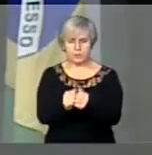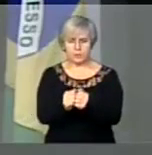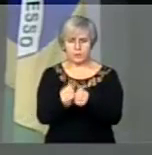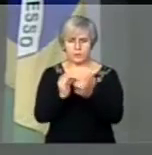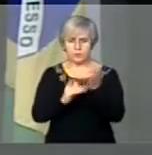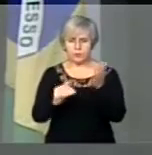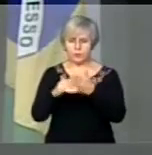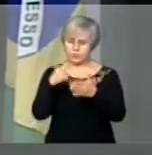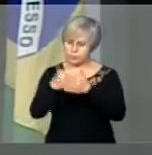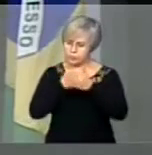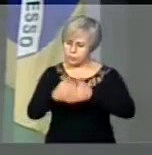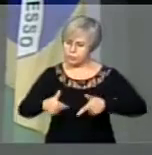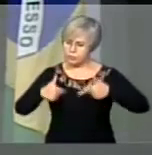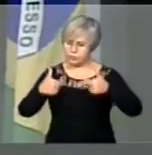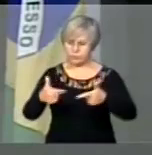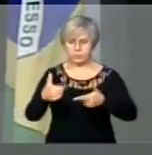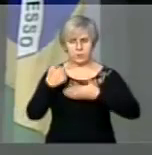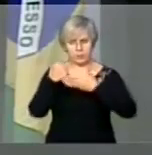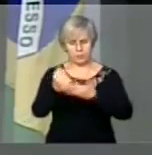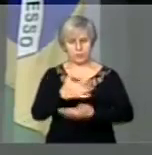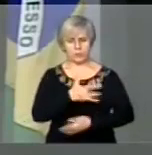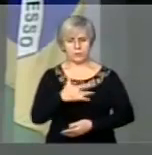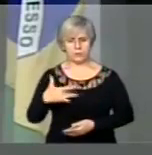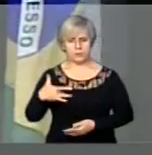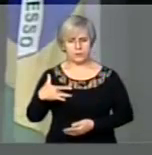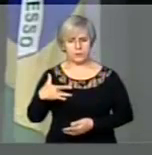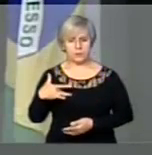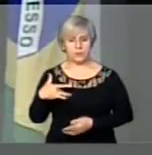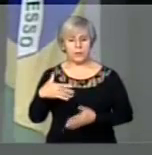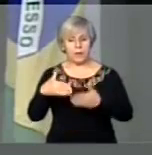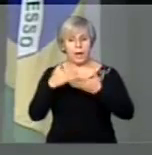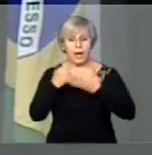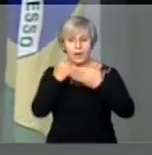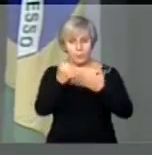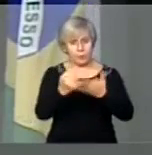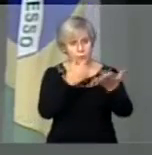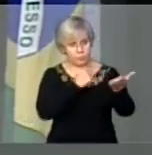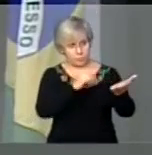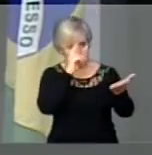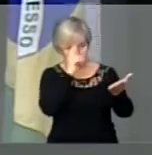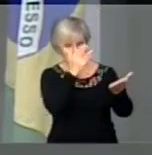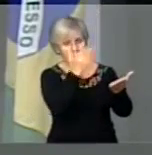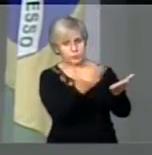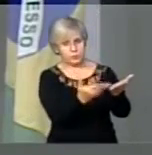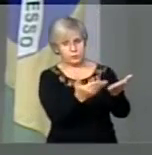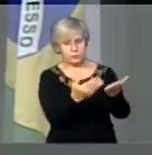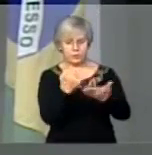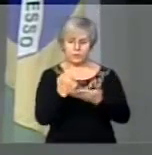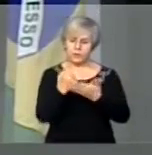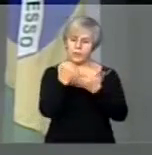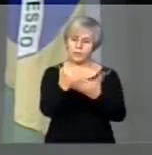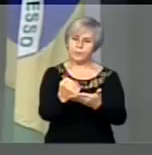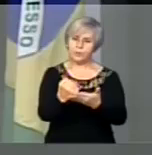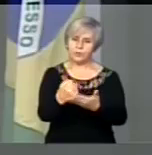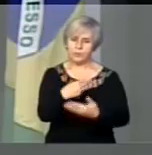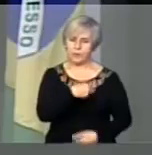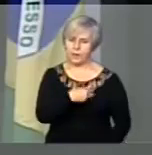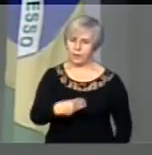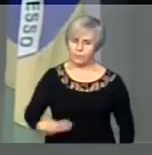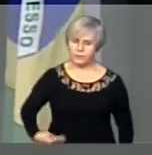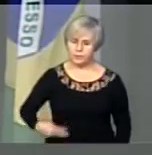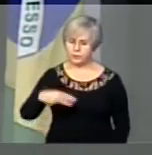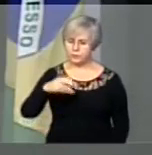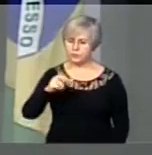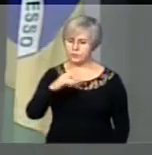aqueles que militam pela causa da saúde, de apoio à Vossa Excelência, de apoio ao ministro